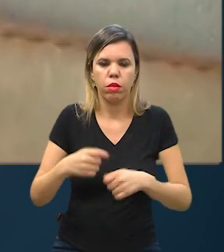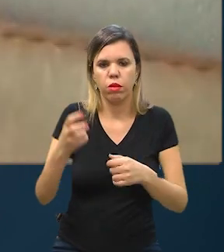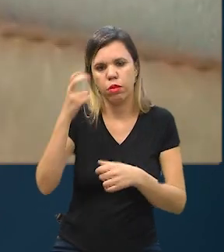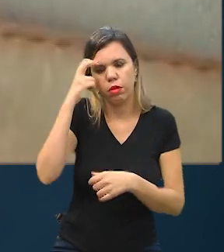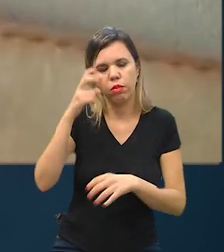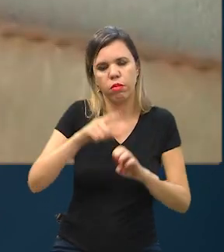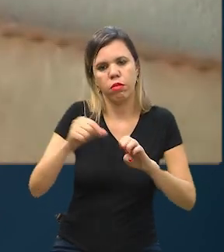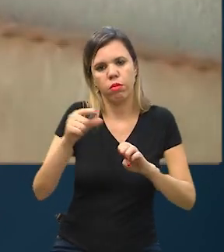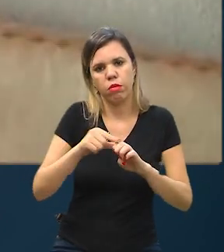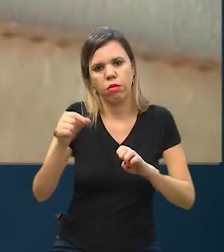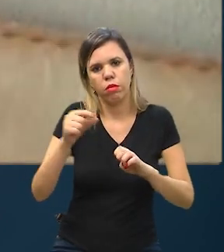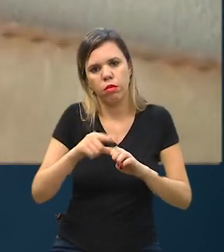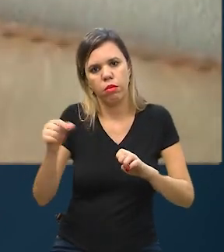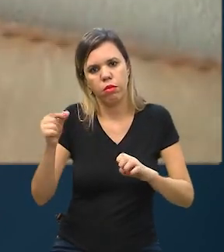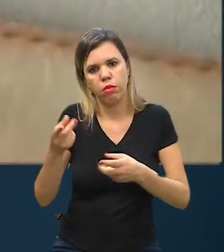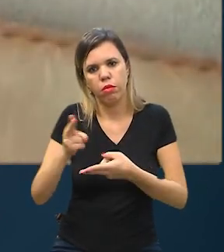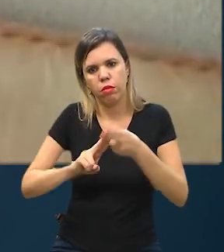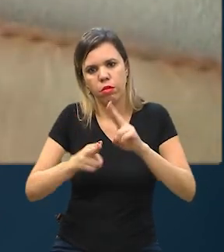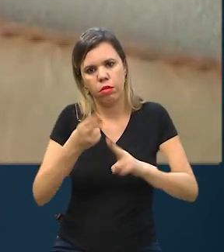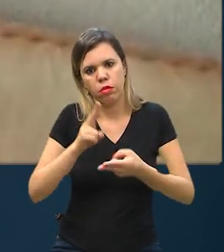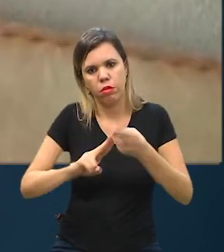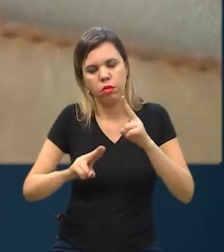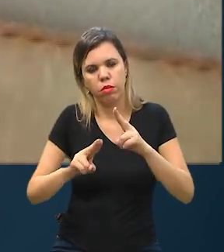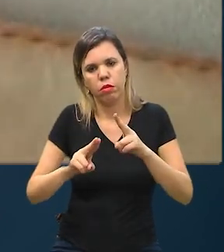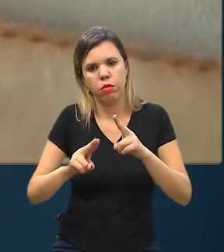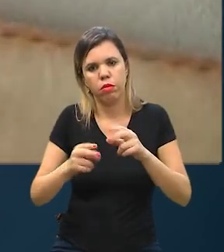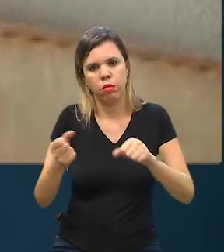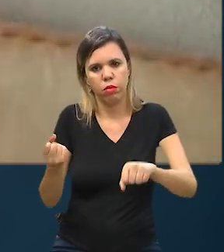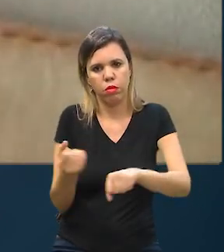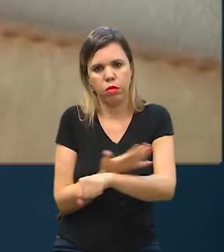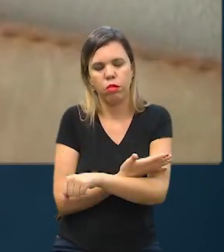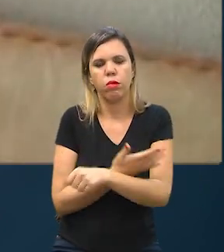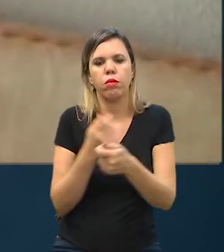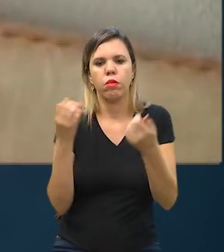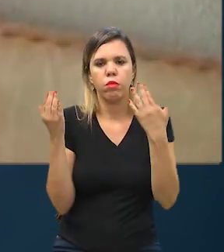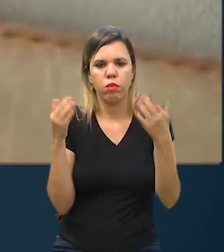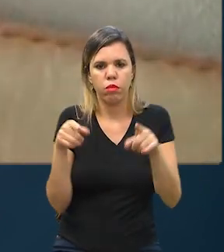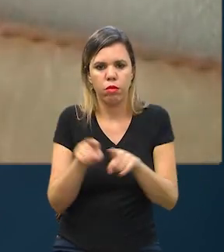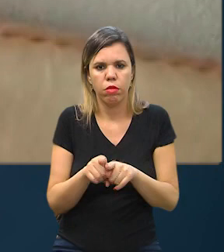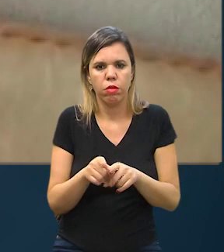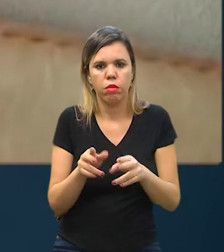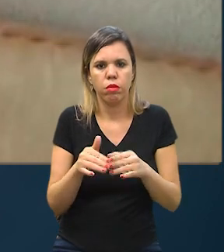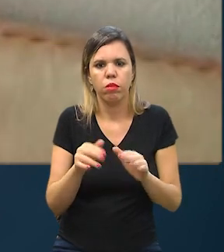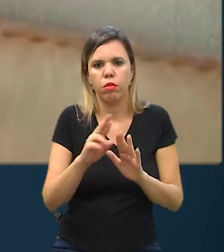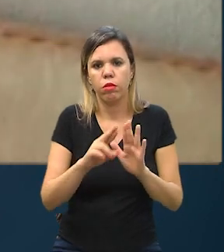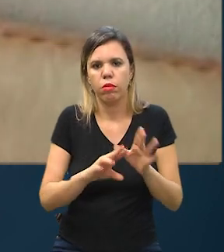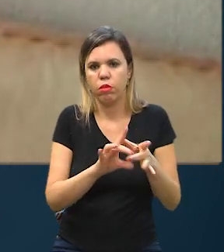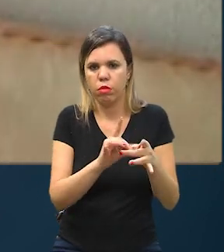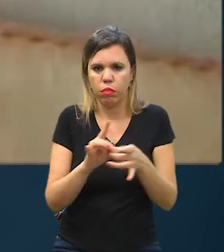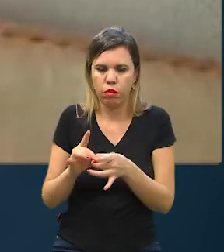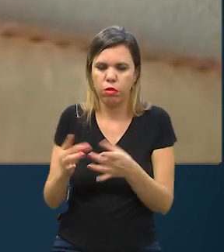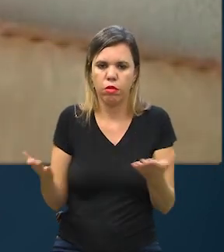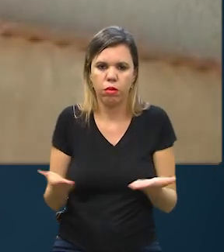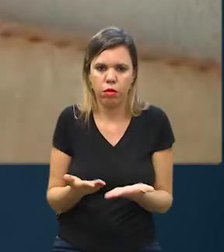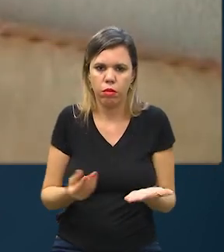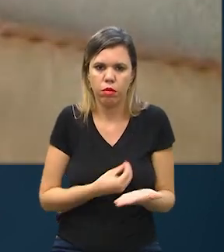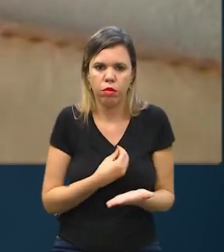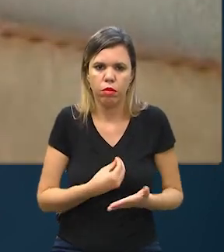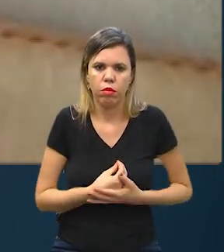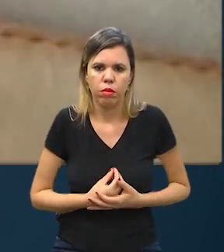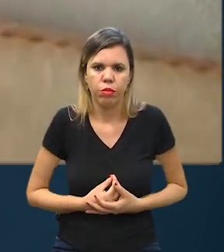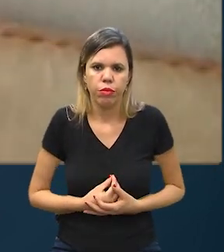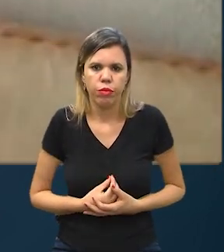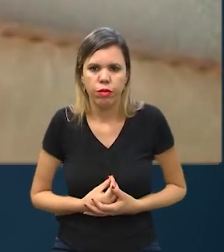desenvolvimento de competências empreendedoras e de habilidades socioemocionais requisitadas para o contexto